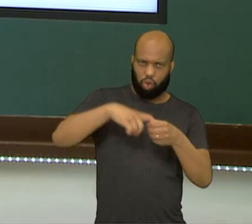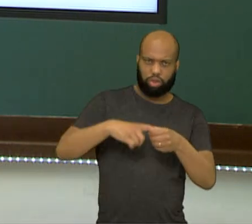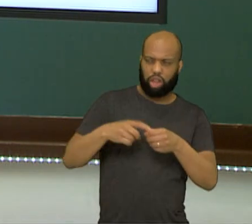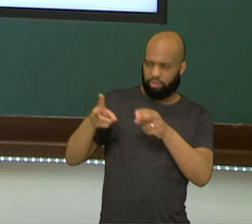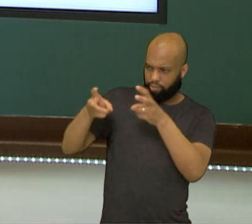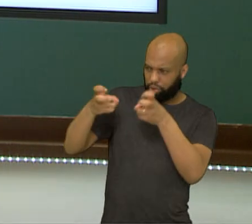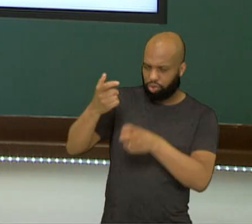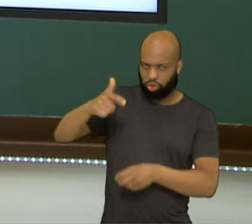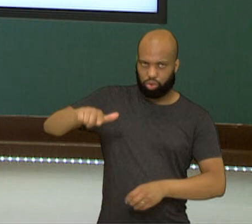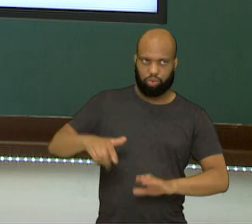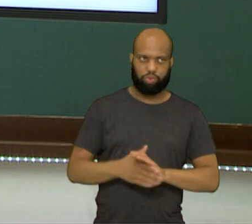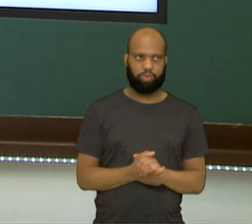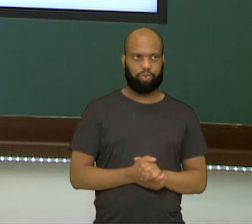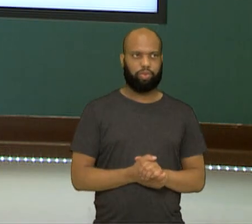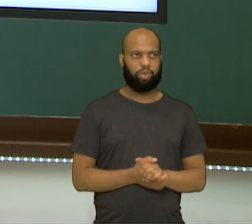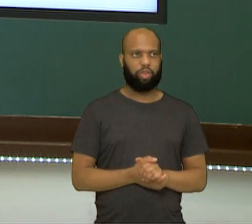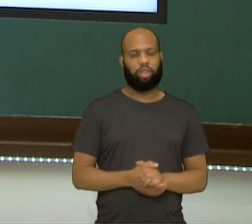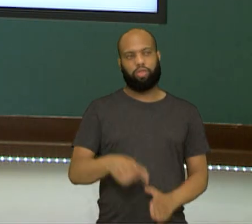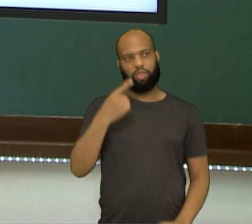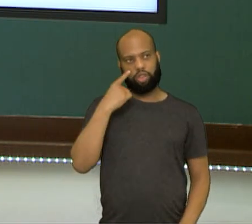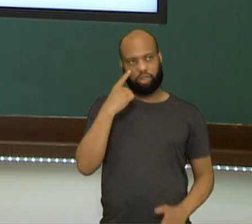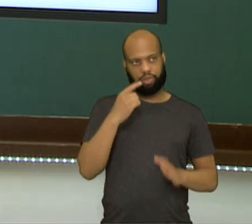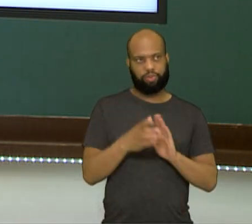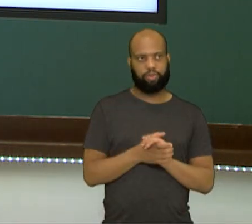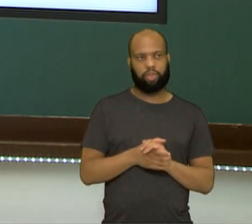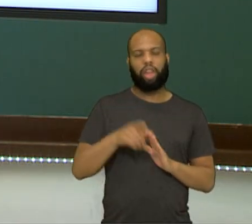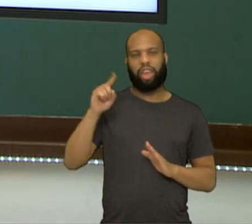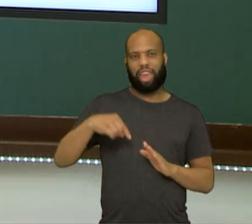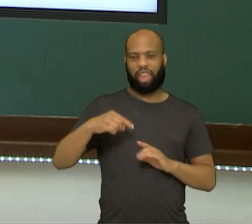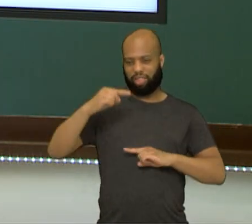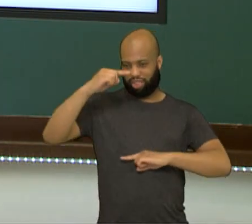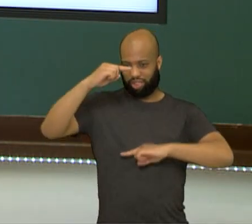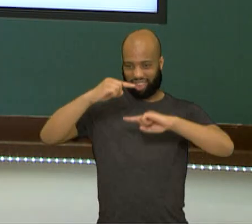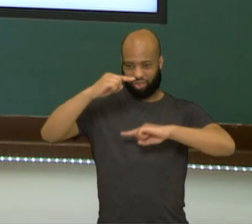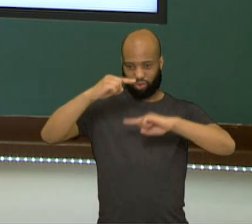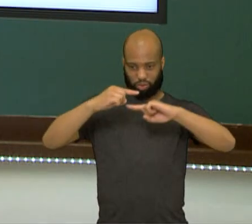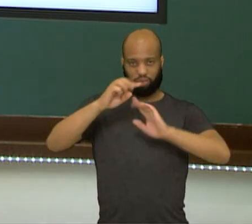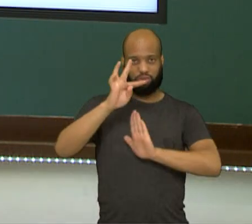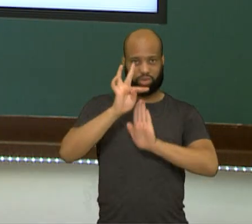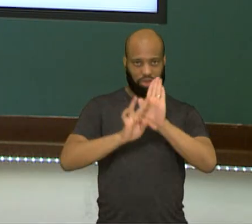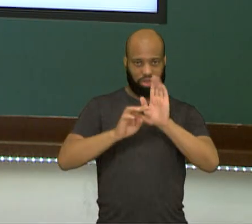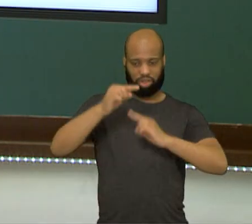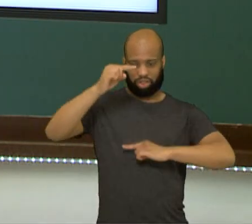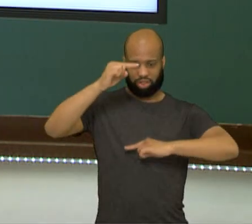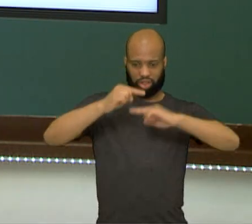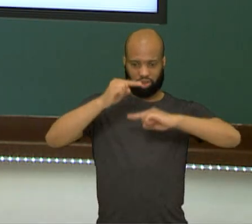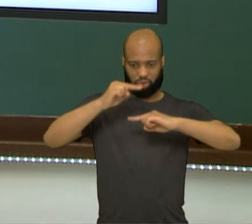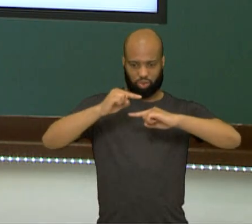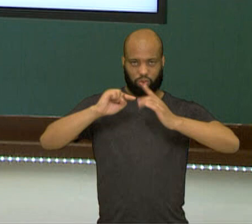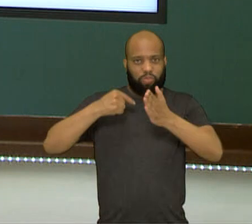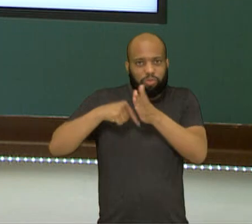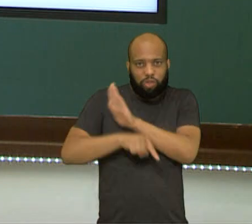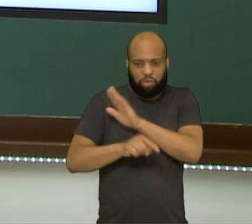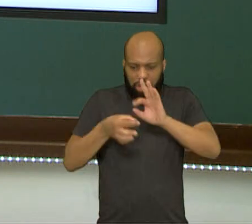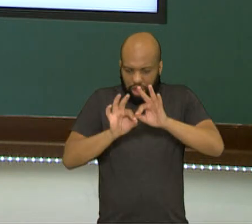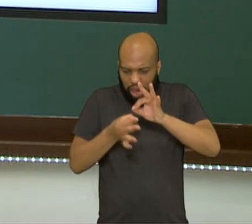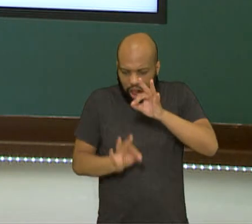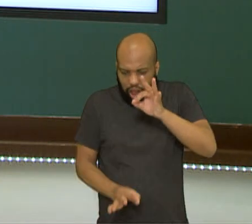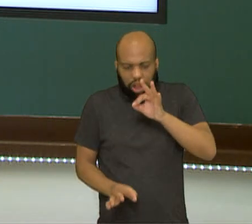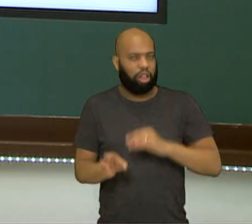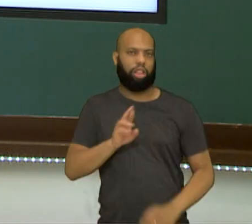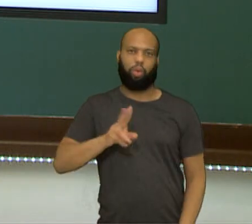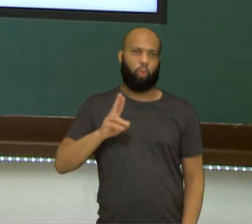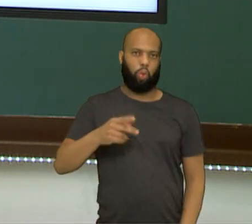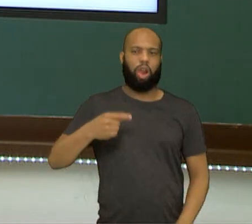então? Olha só, uma notinha curta, não aprofunda, não há